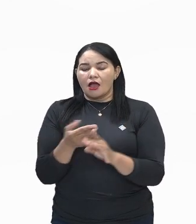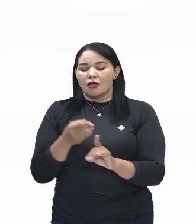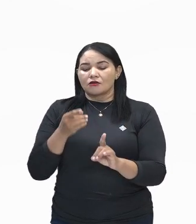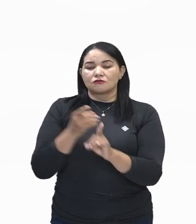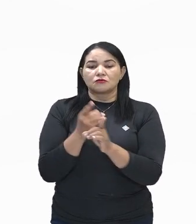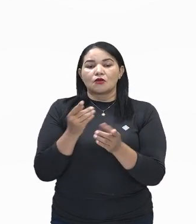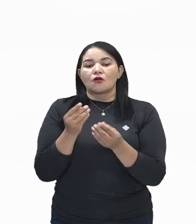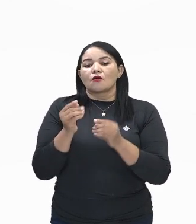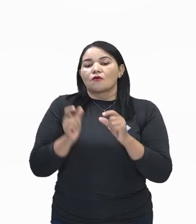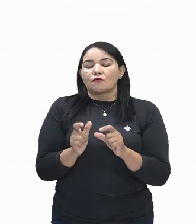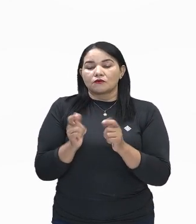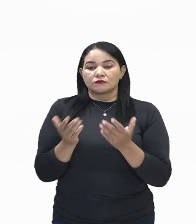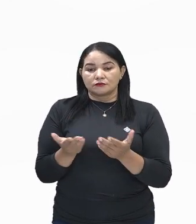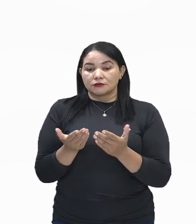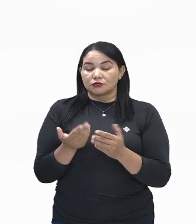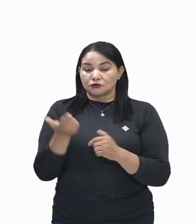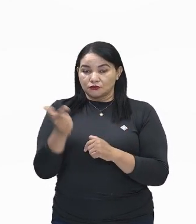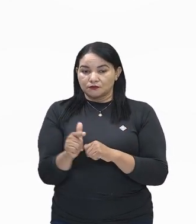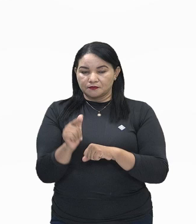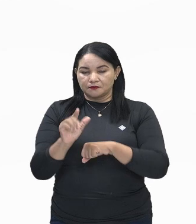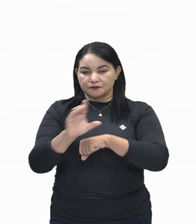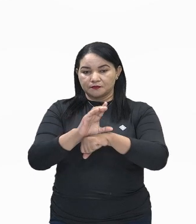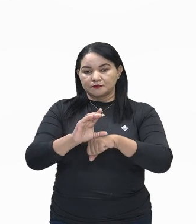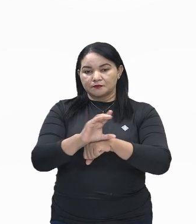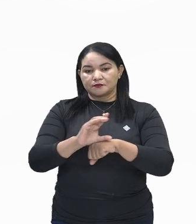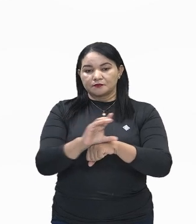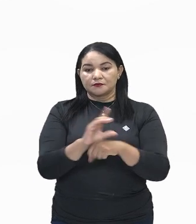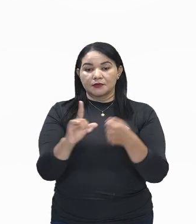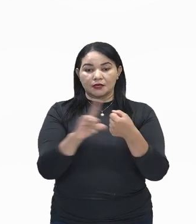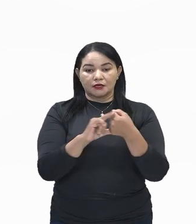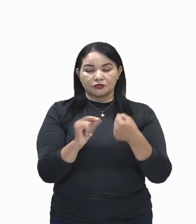Constituição? Nesse artigo 6º aí, ó,